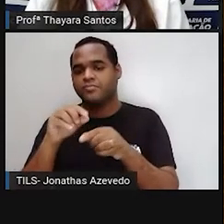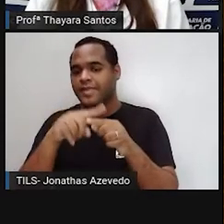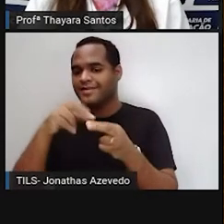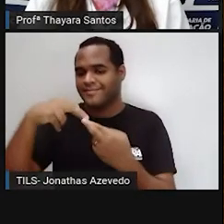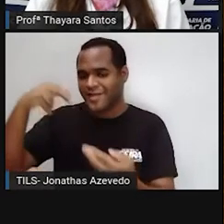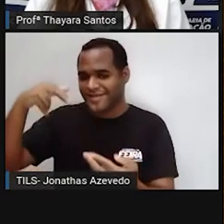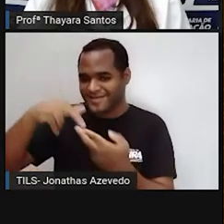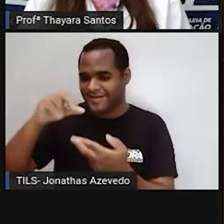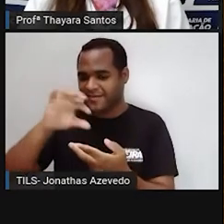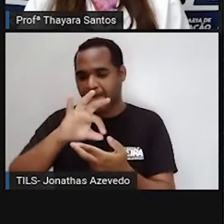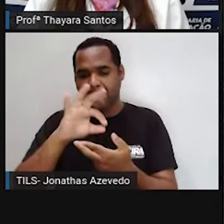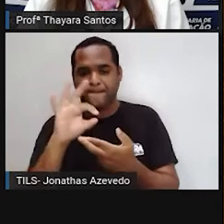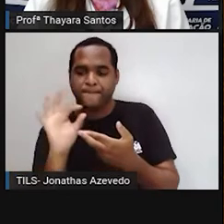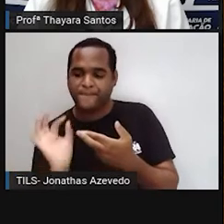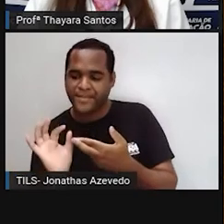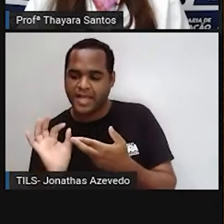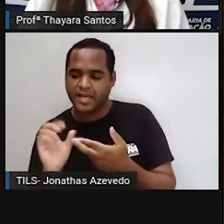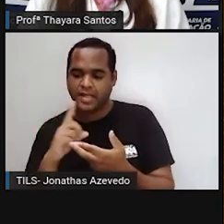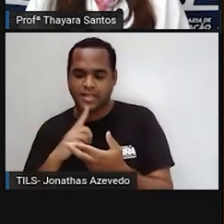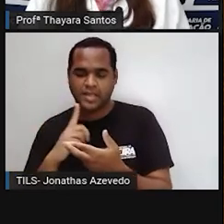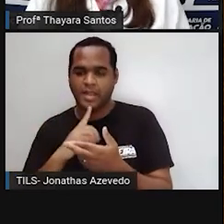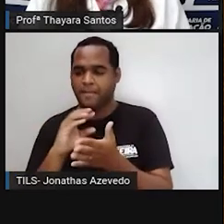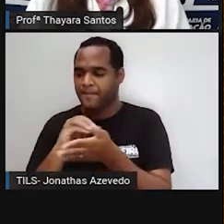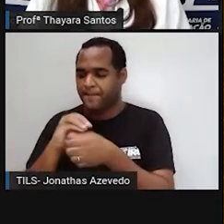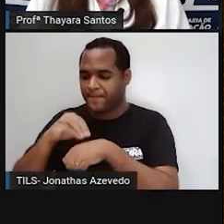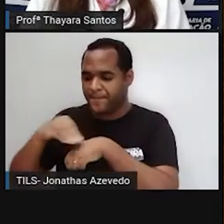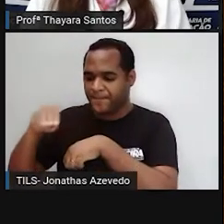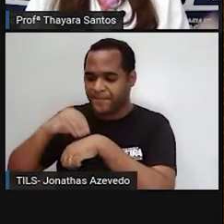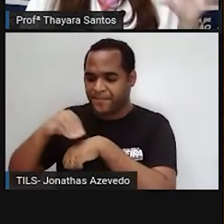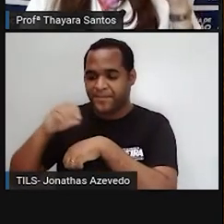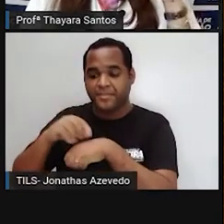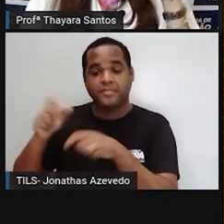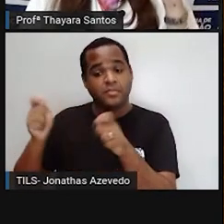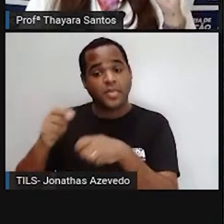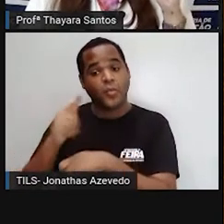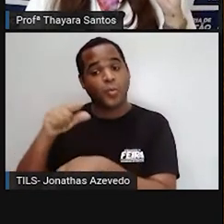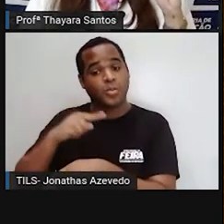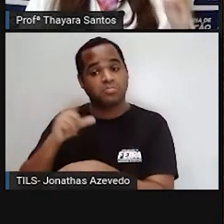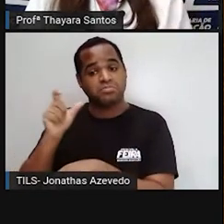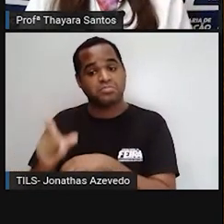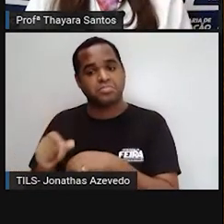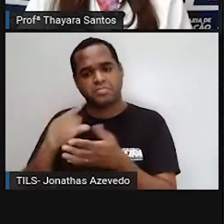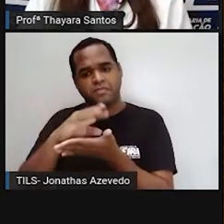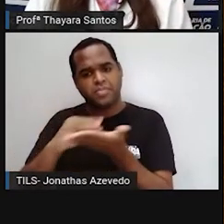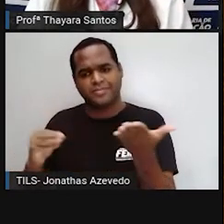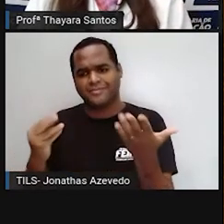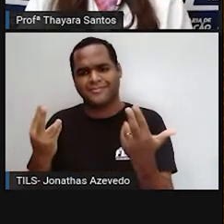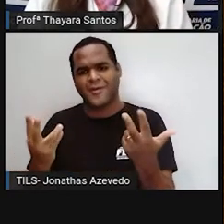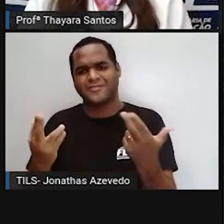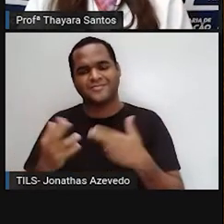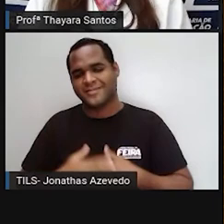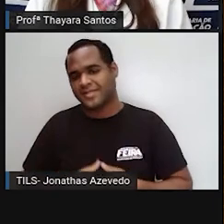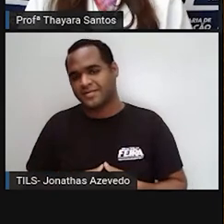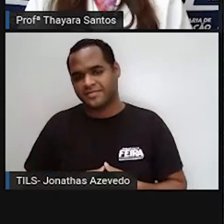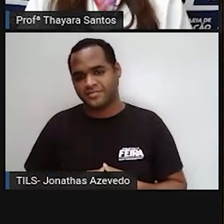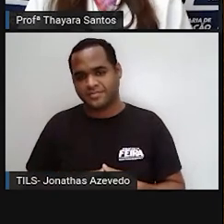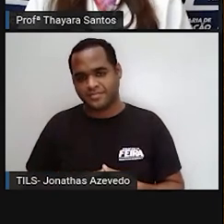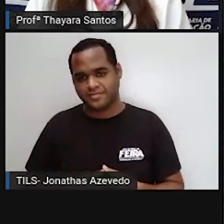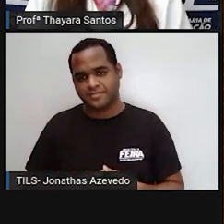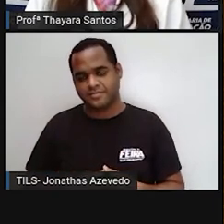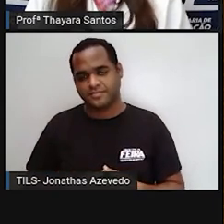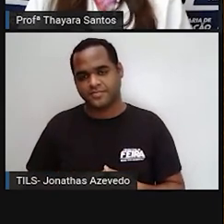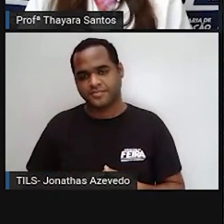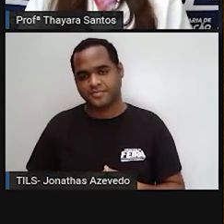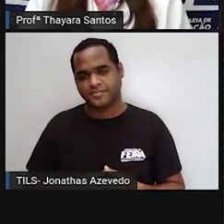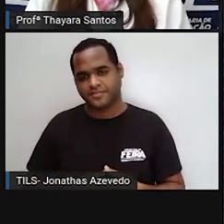vai acabar doando parte desse material genético para aquela outra bactéria que fez a ponte ali com ela. Então, no final,